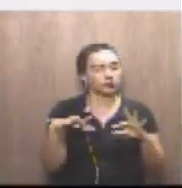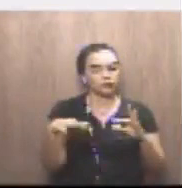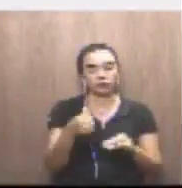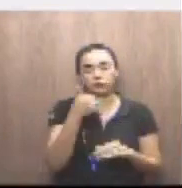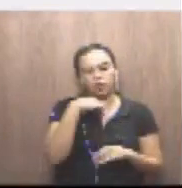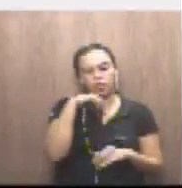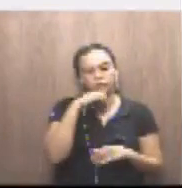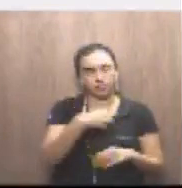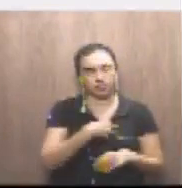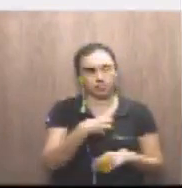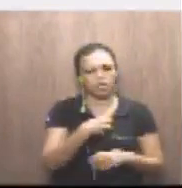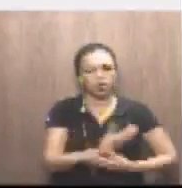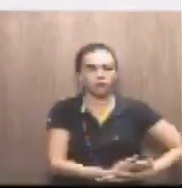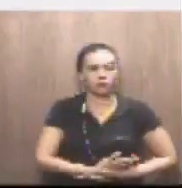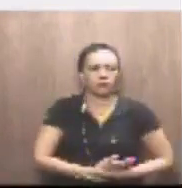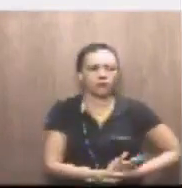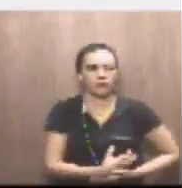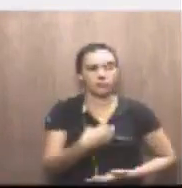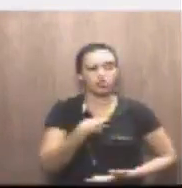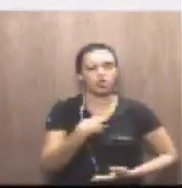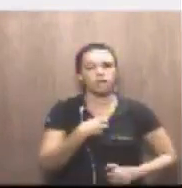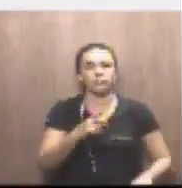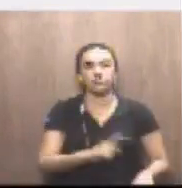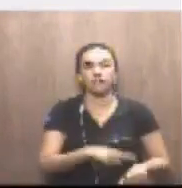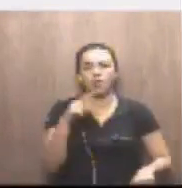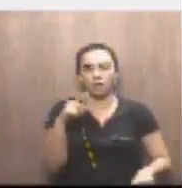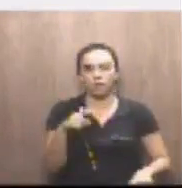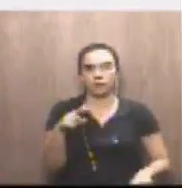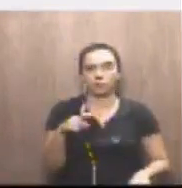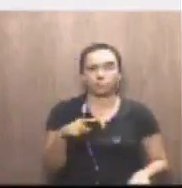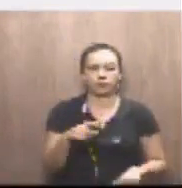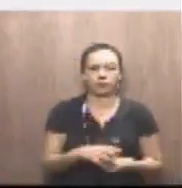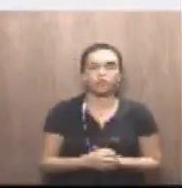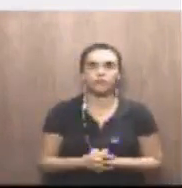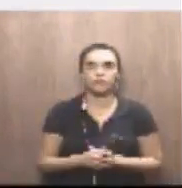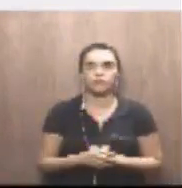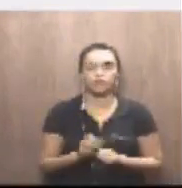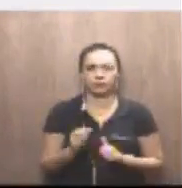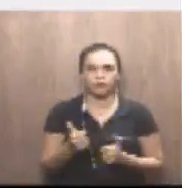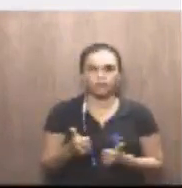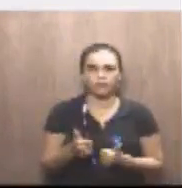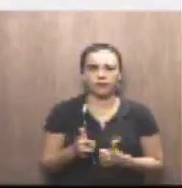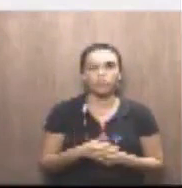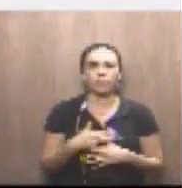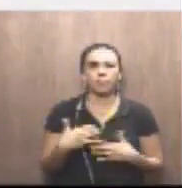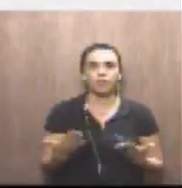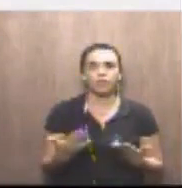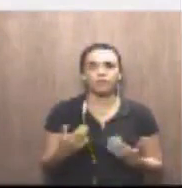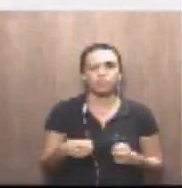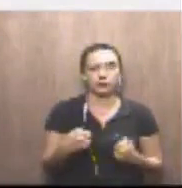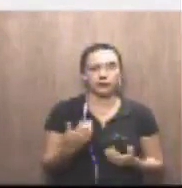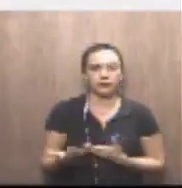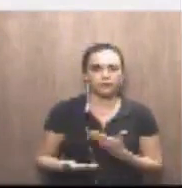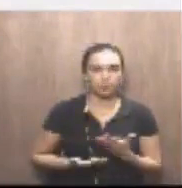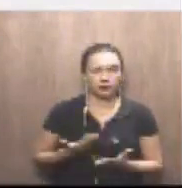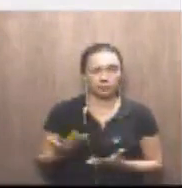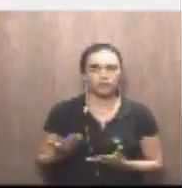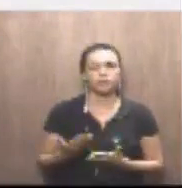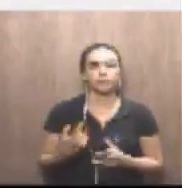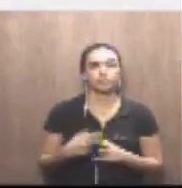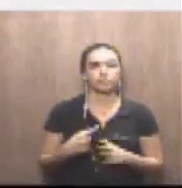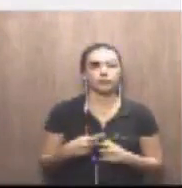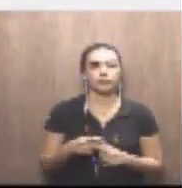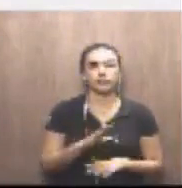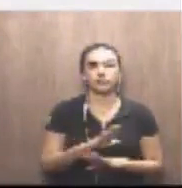mãe sente, o bebê sente em tempo real. Não é isso? Então precisa ser cuidado. Porque